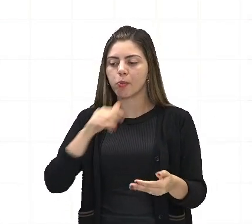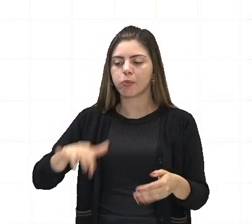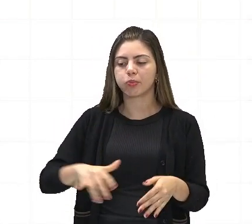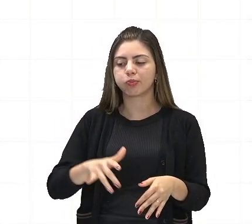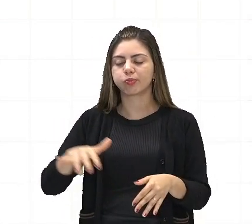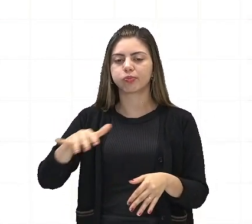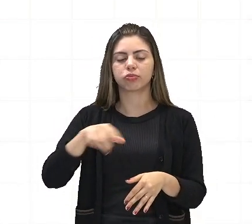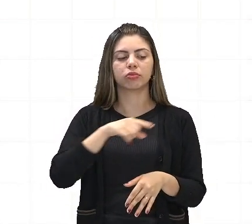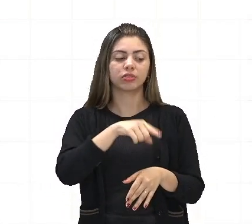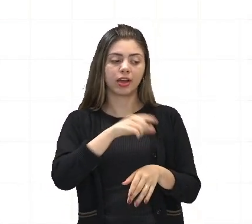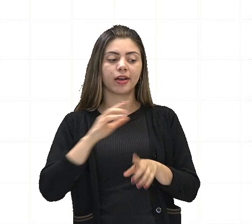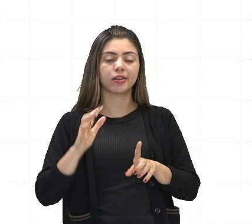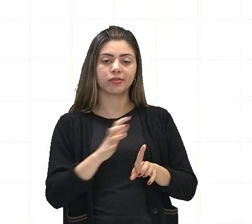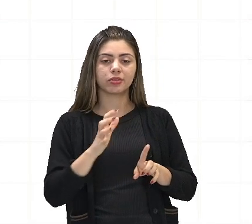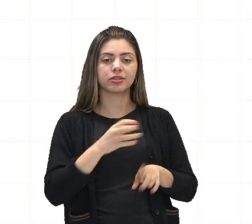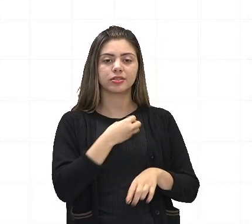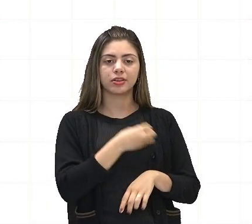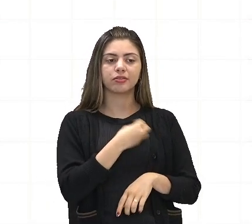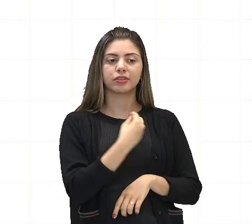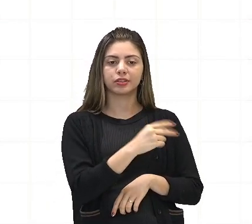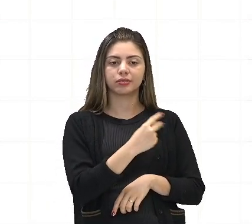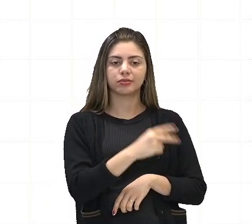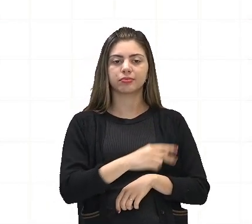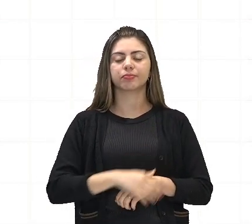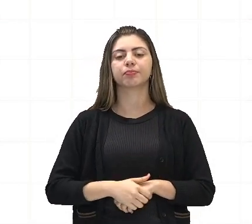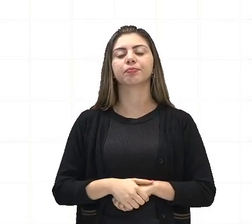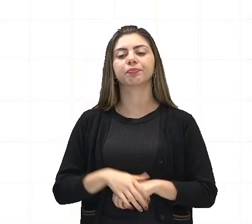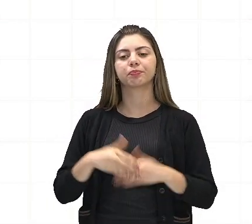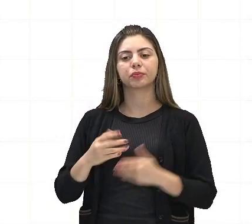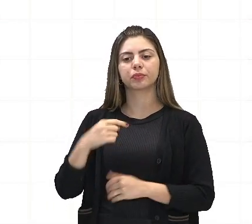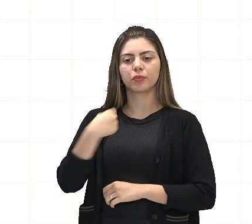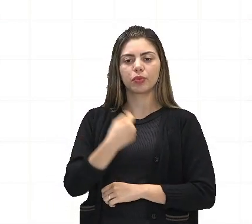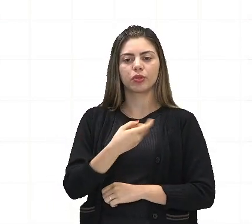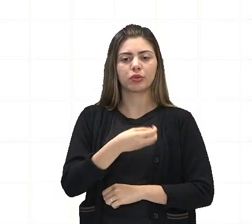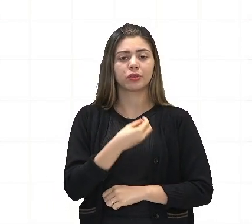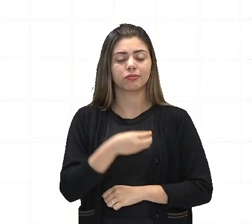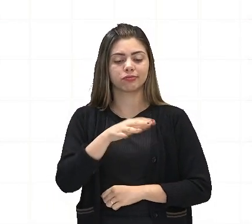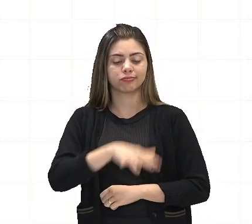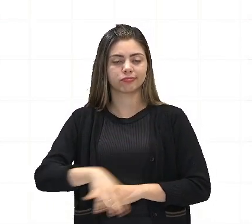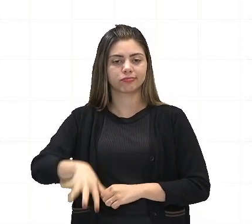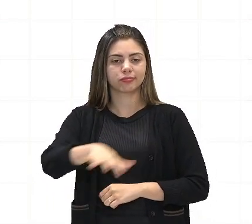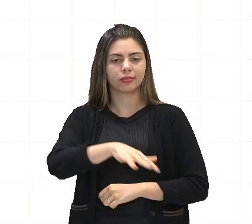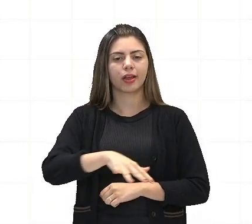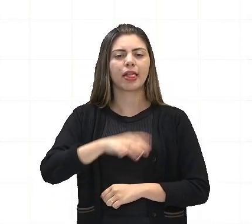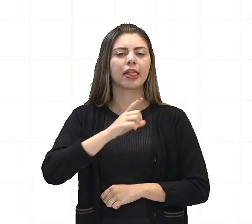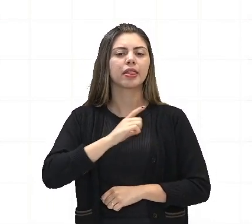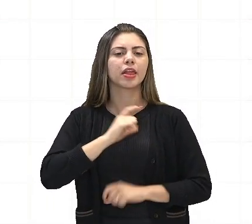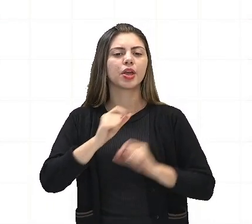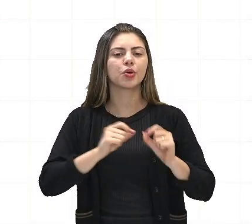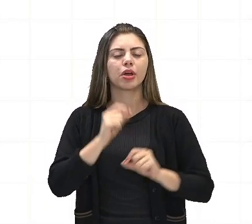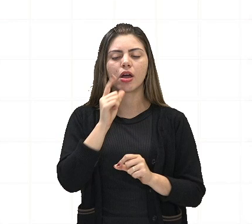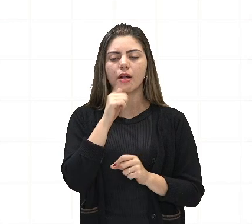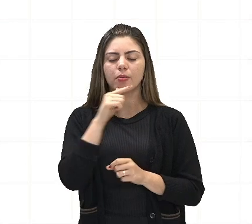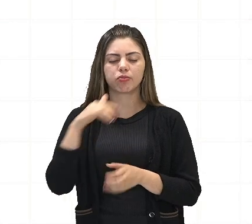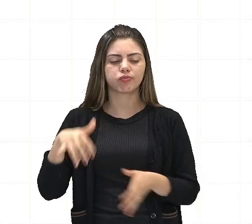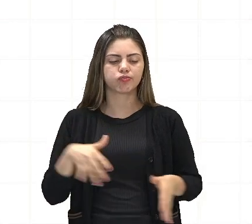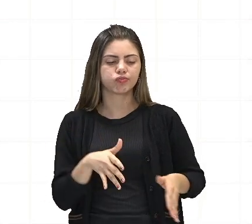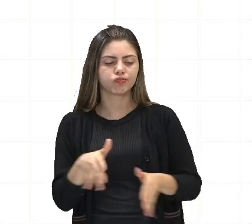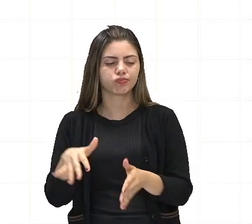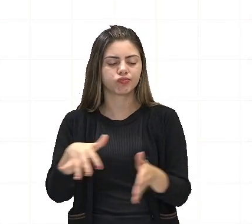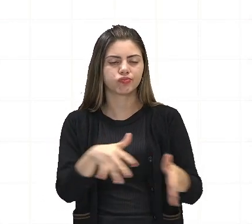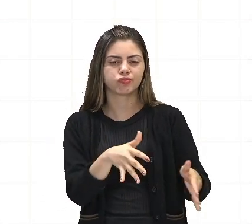região em que nós estamos inseridos, aqui na Amazônia, nós temos aí a presença de um rio magnífico que vai